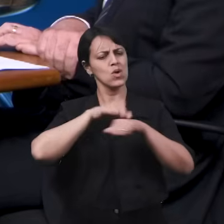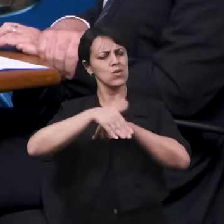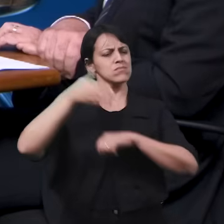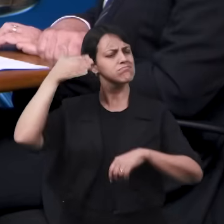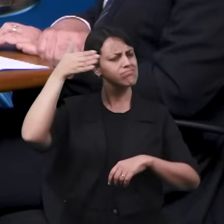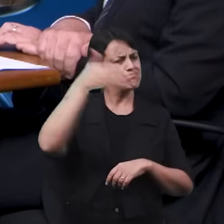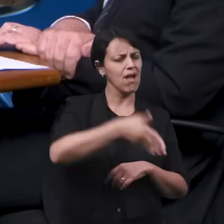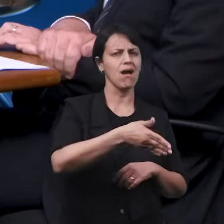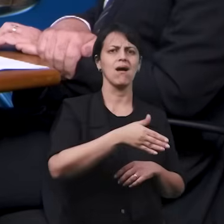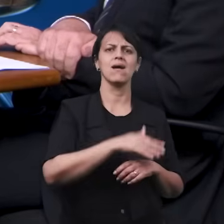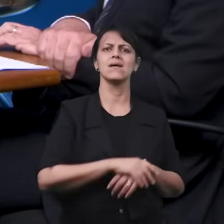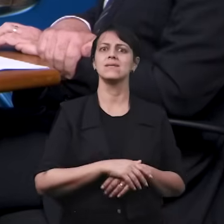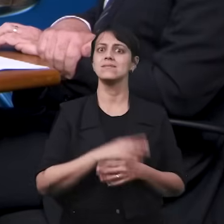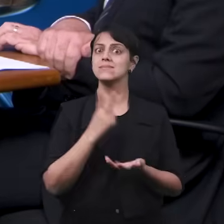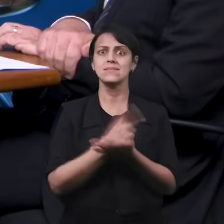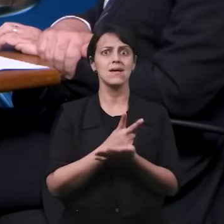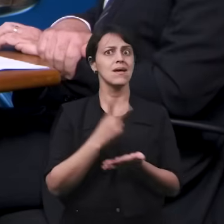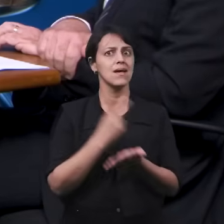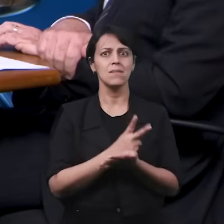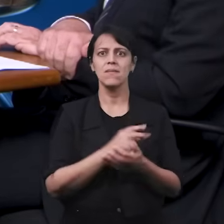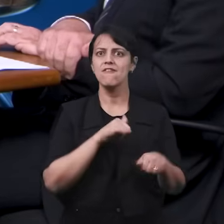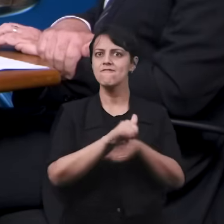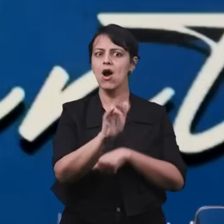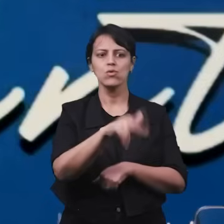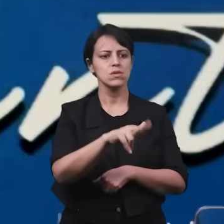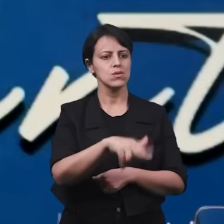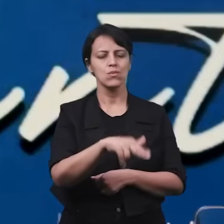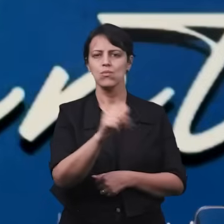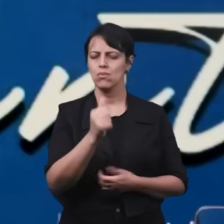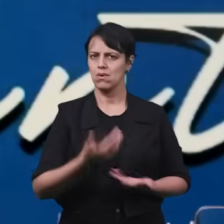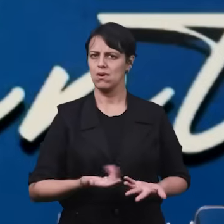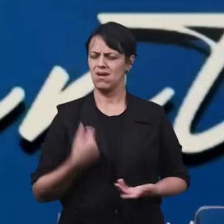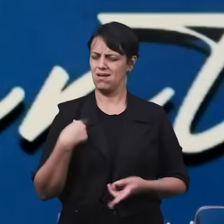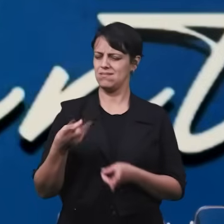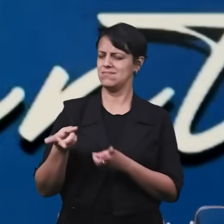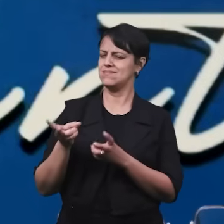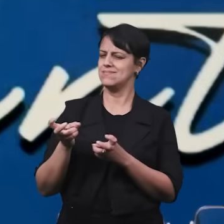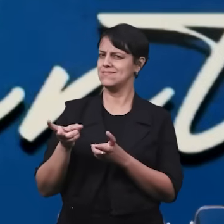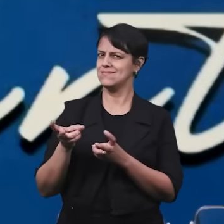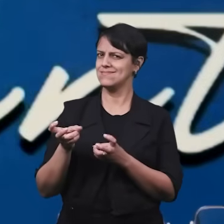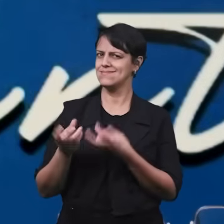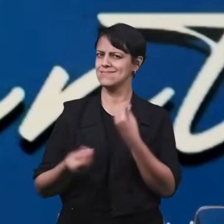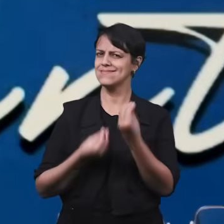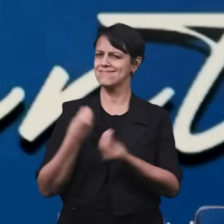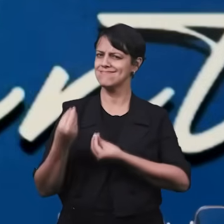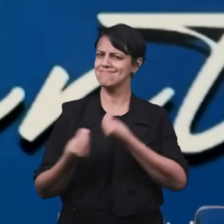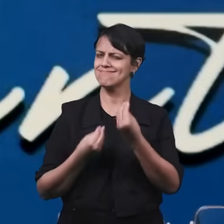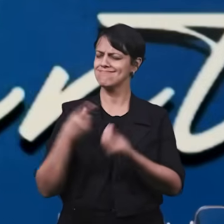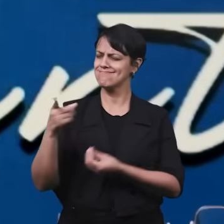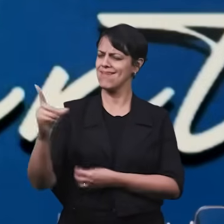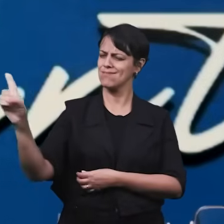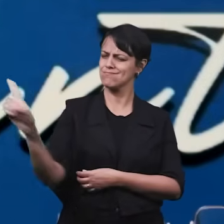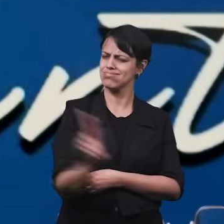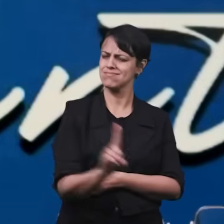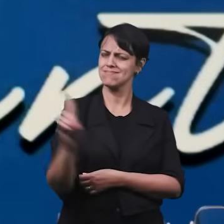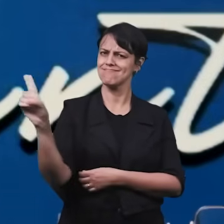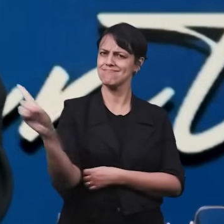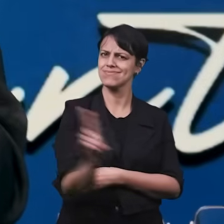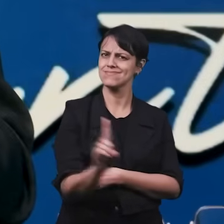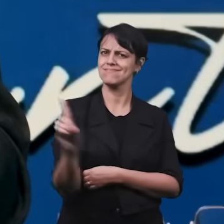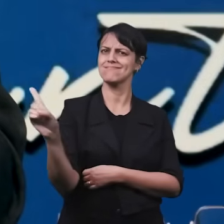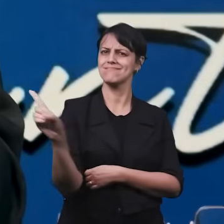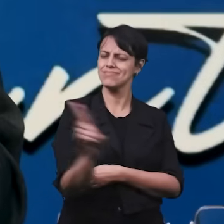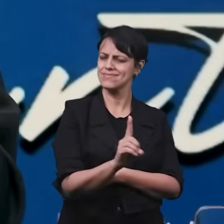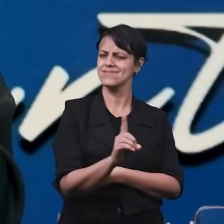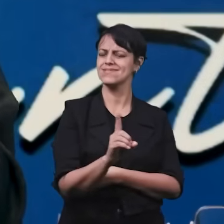sempre no culto à noite, só se houver uma impossibilidade mesmo. Aí eu fico observando um fato desse, né? Como a gente vê o